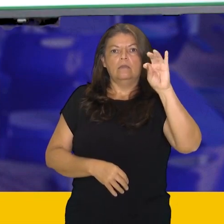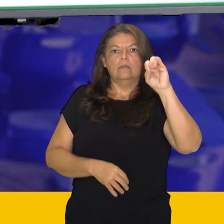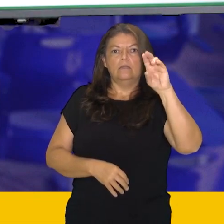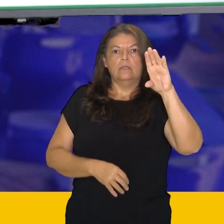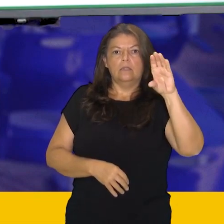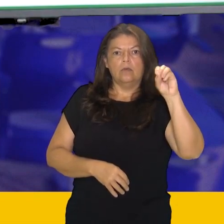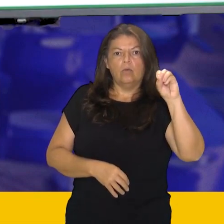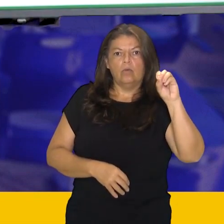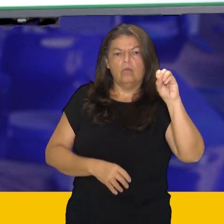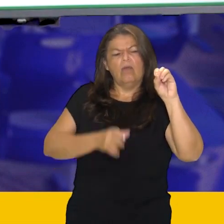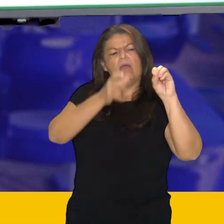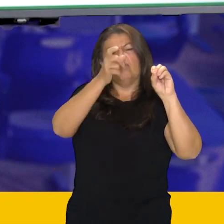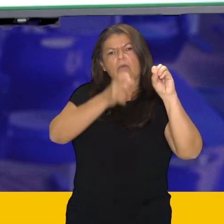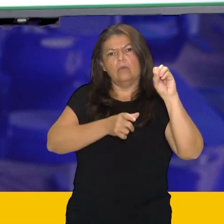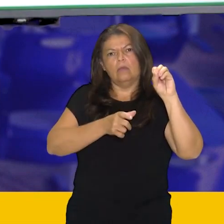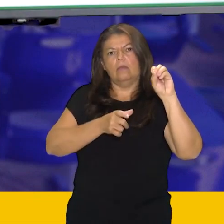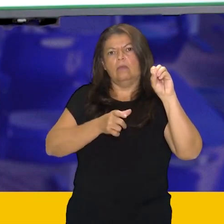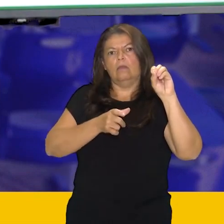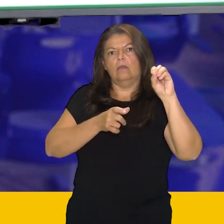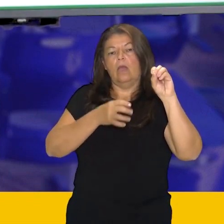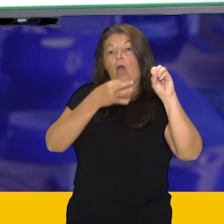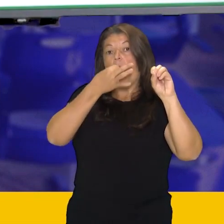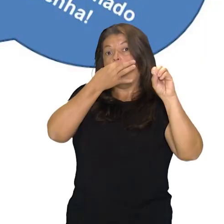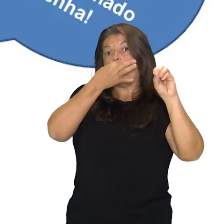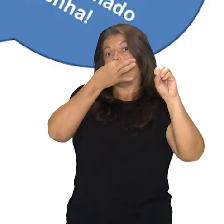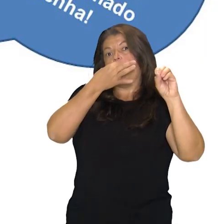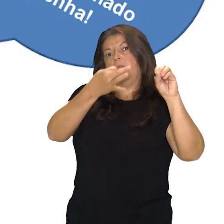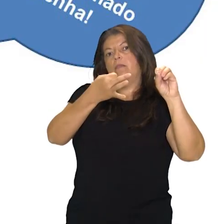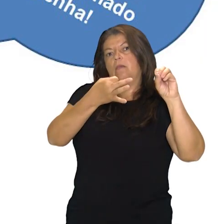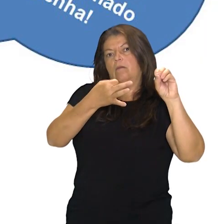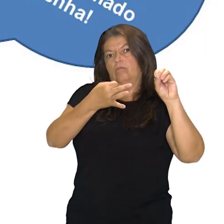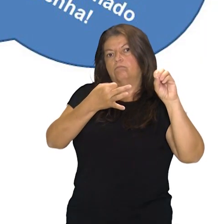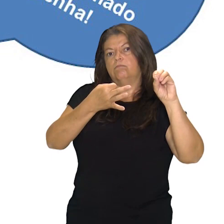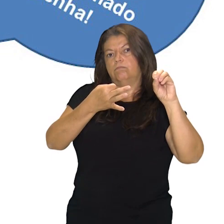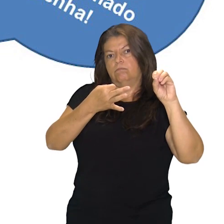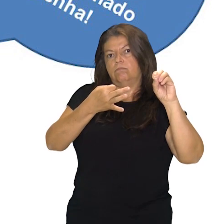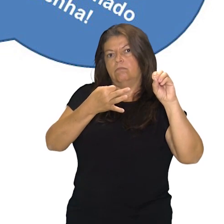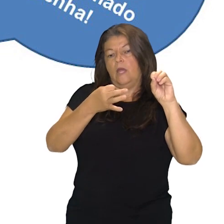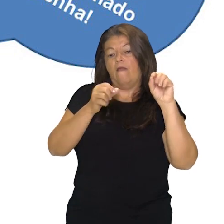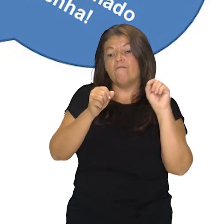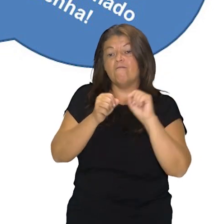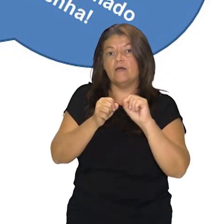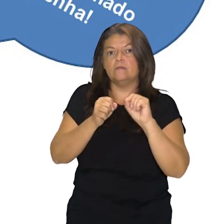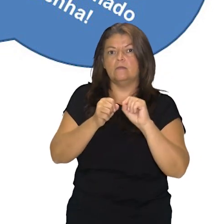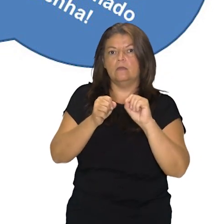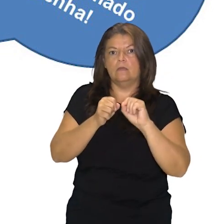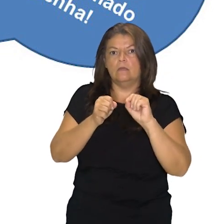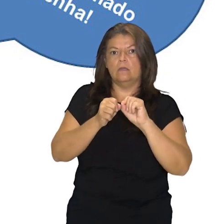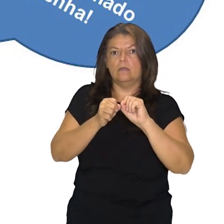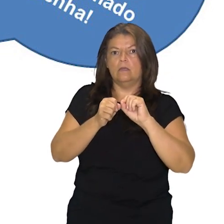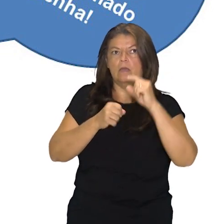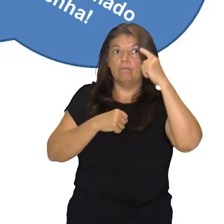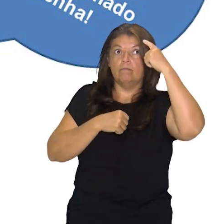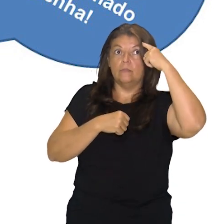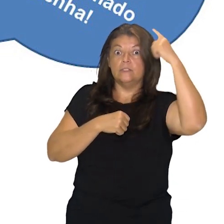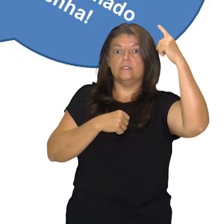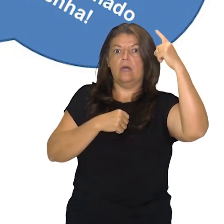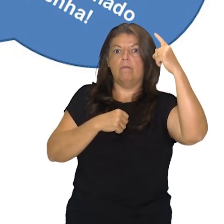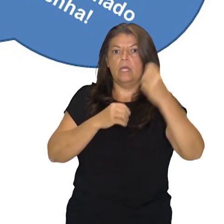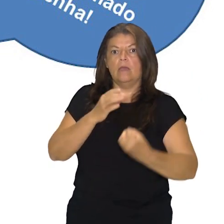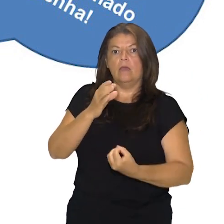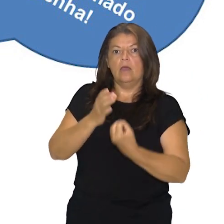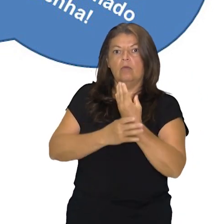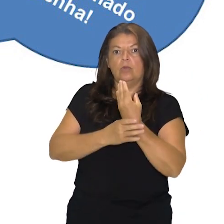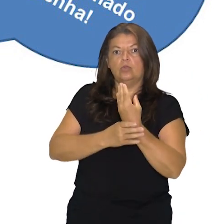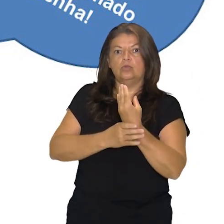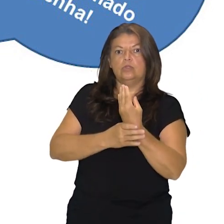posicionar, avaliar. Por isso, ele é crítico. Então, a capacidade de